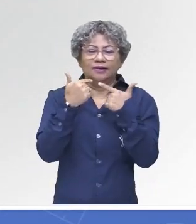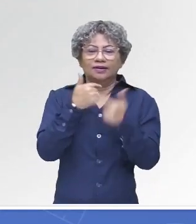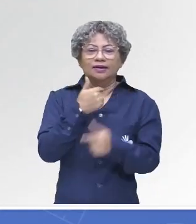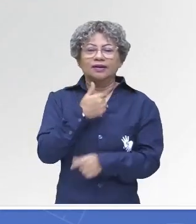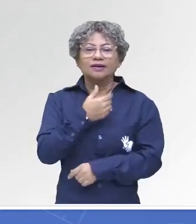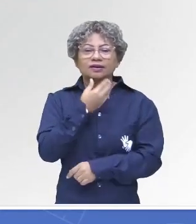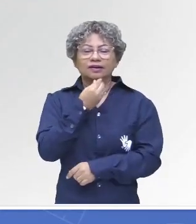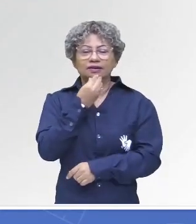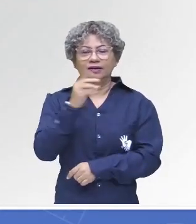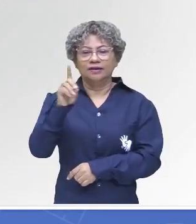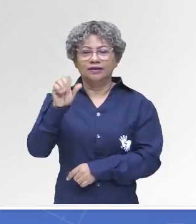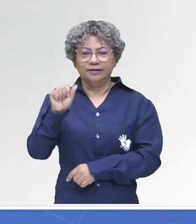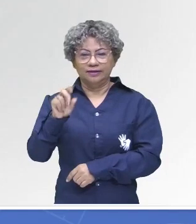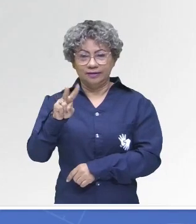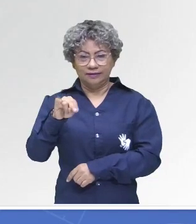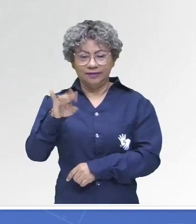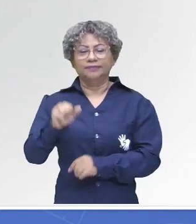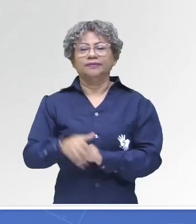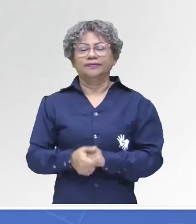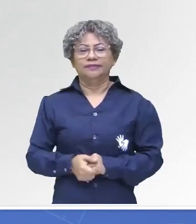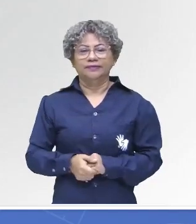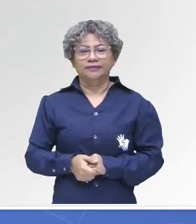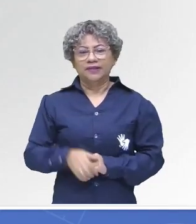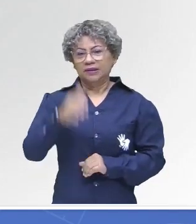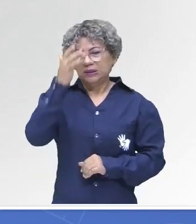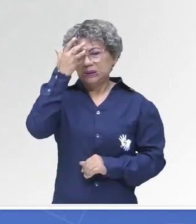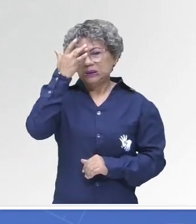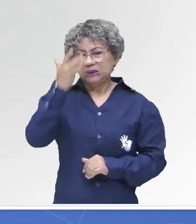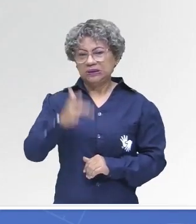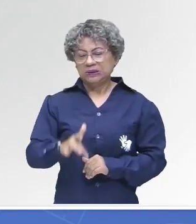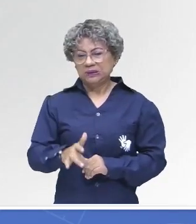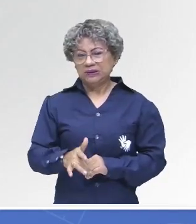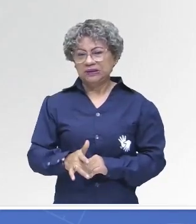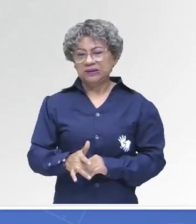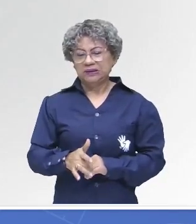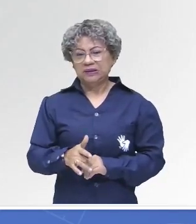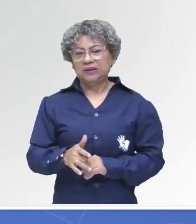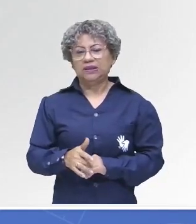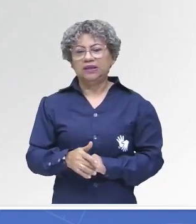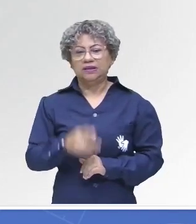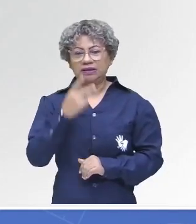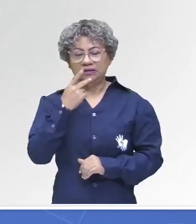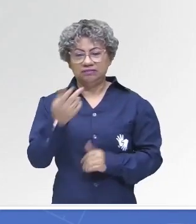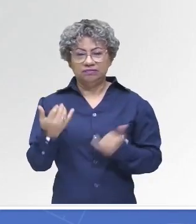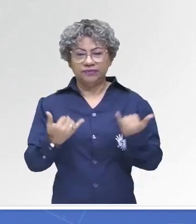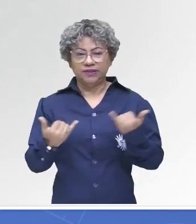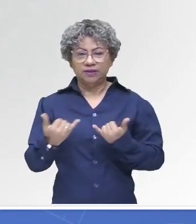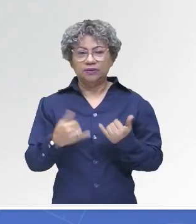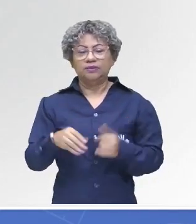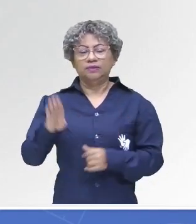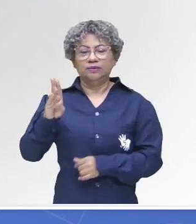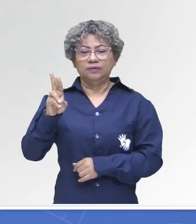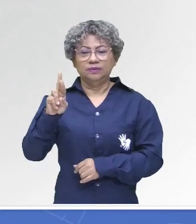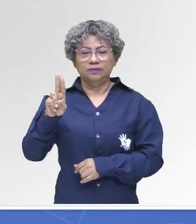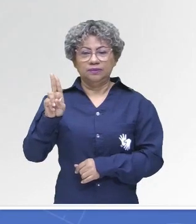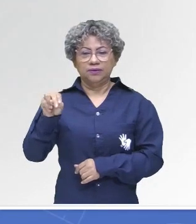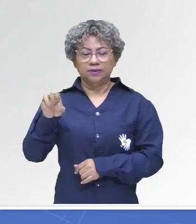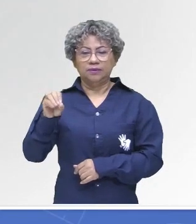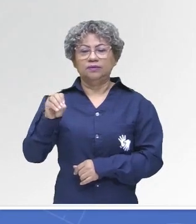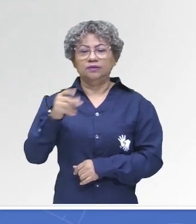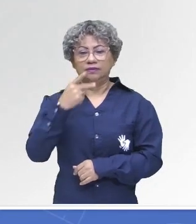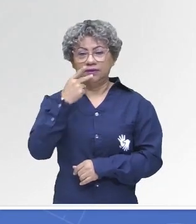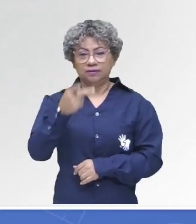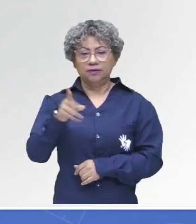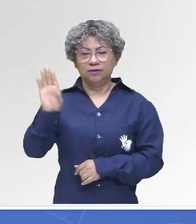Ricardo, a 3 eu não sei. O que mais? Bruno colocou letra B.